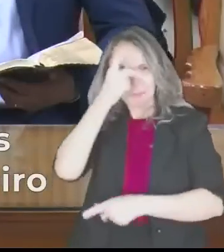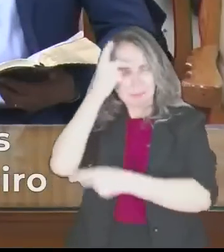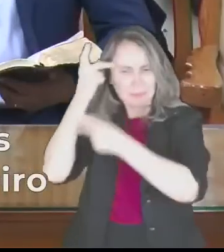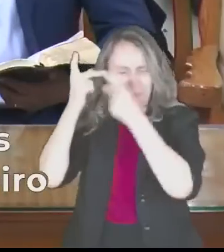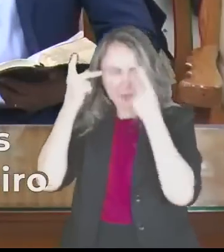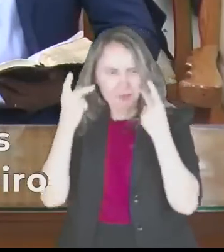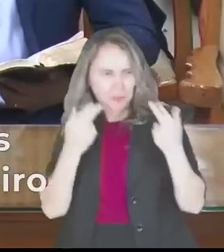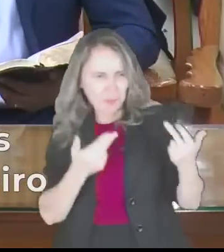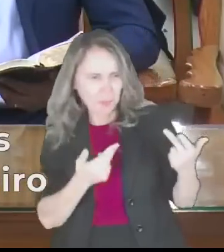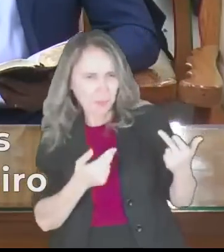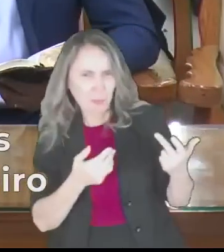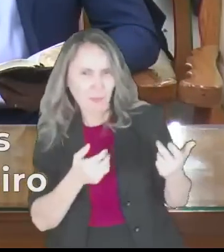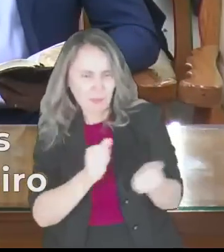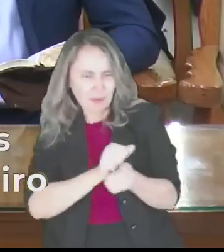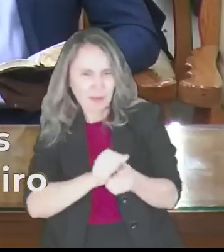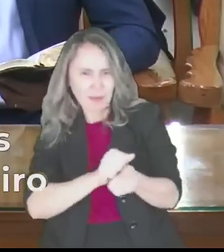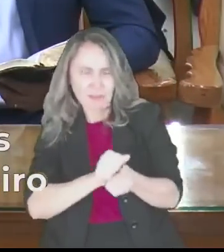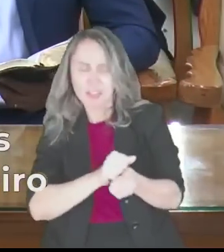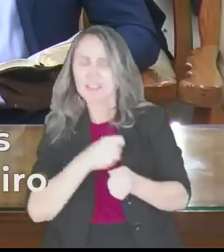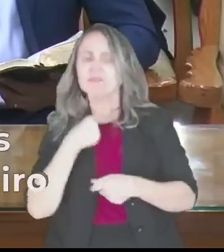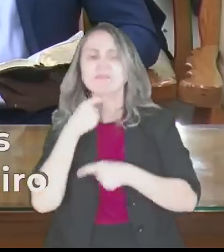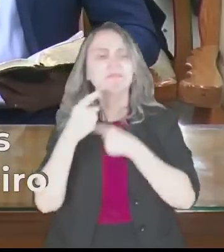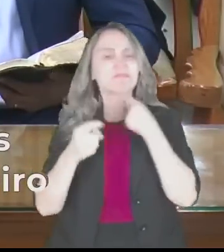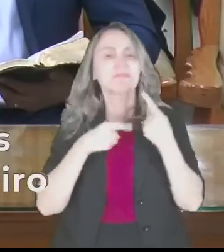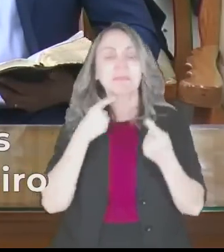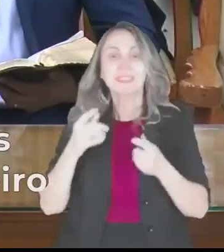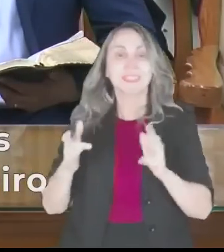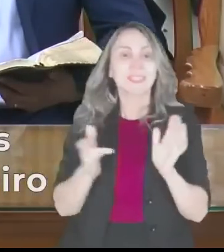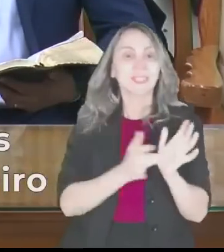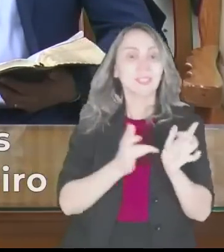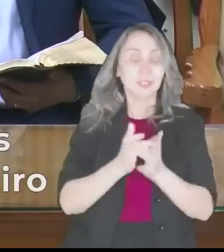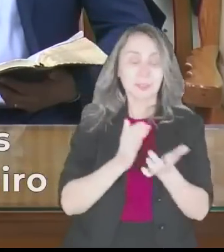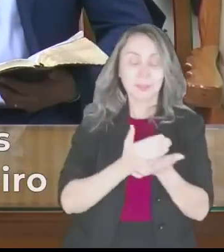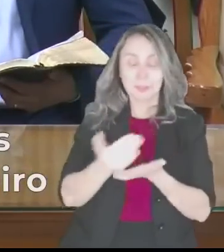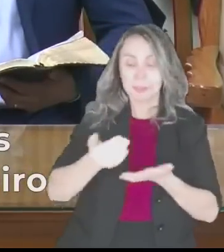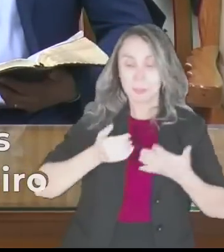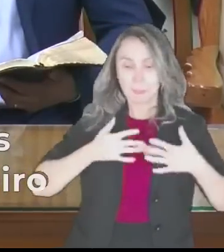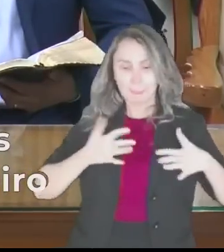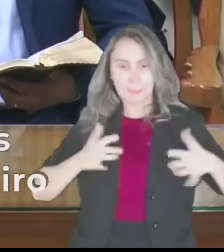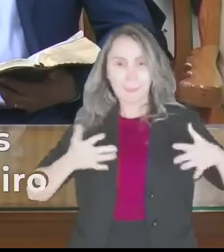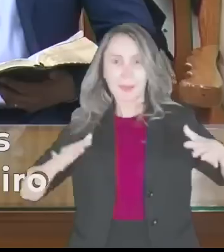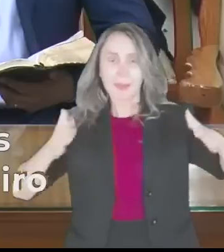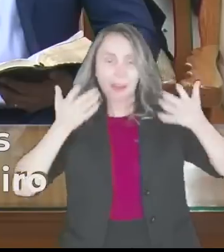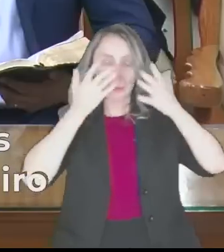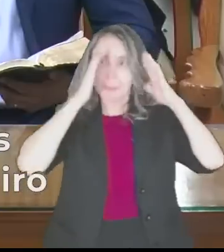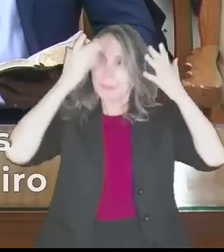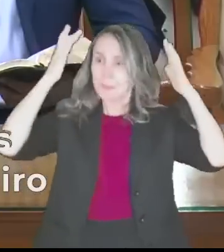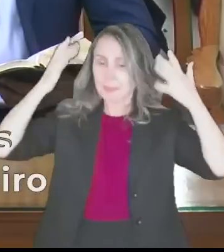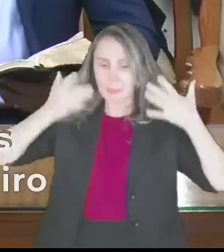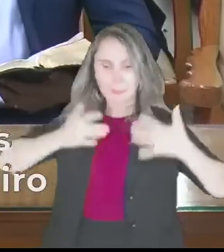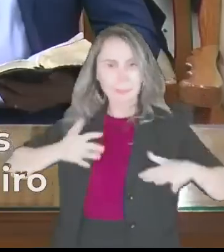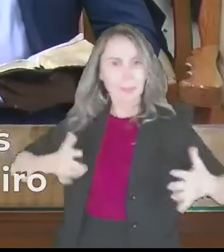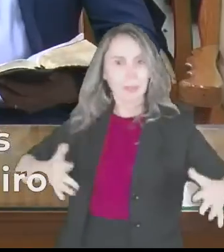sobre a terra podia lavar, nem poderia branquear. Jesus começou a brilhar. Aleluia.